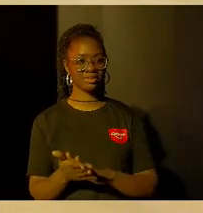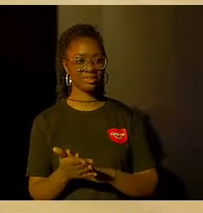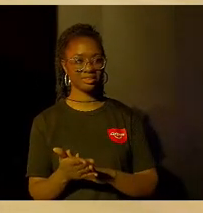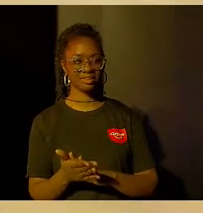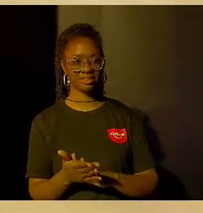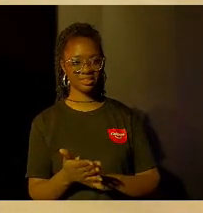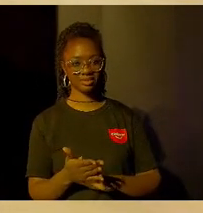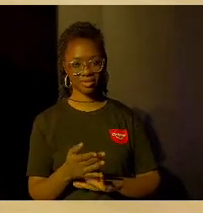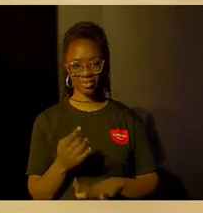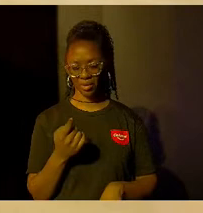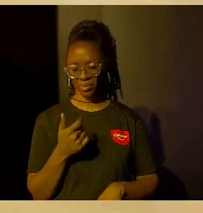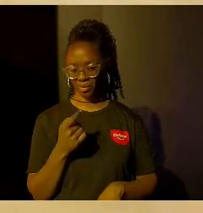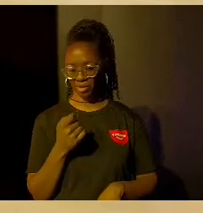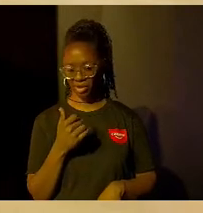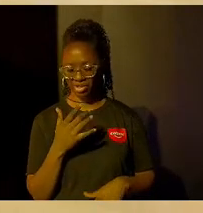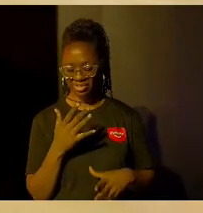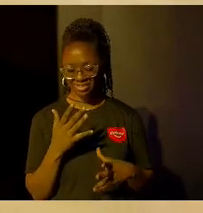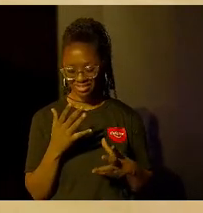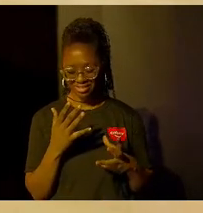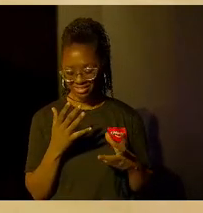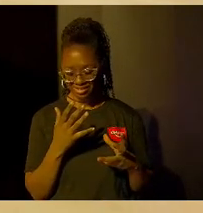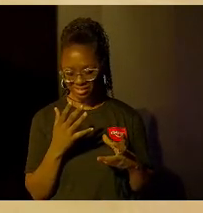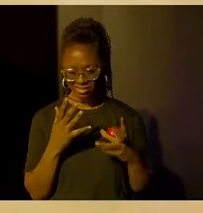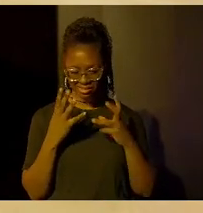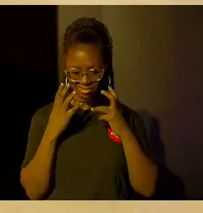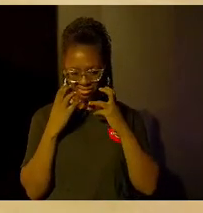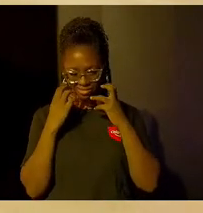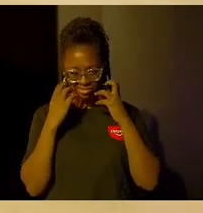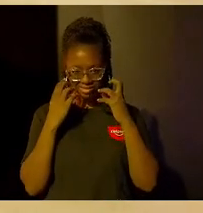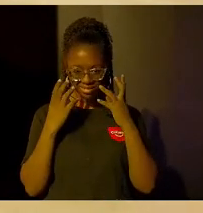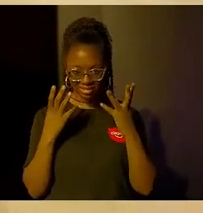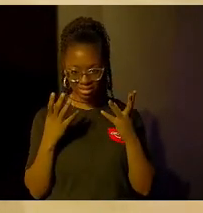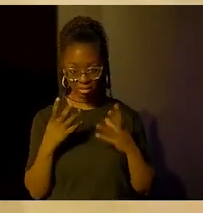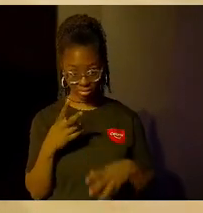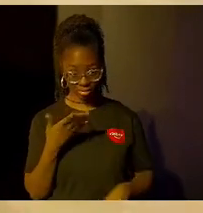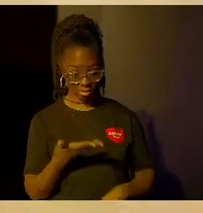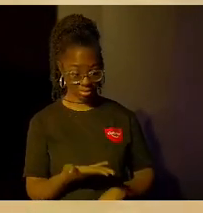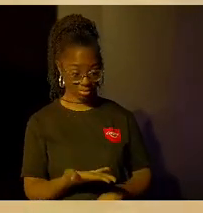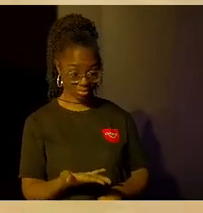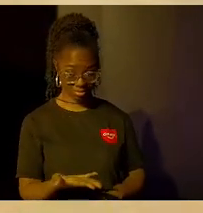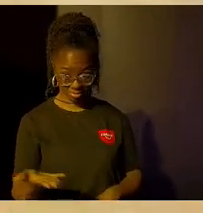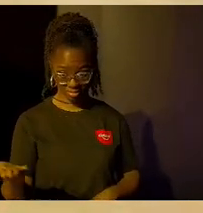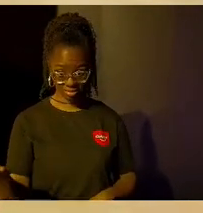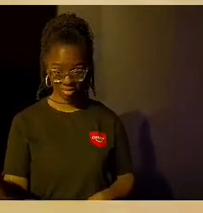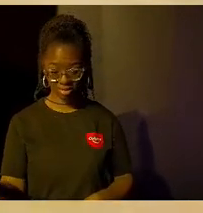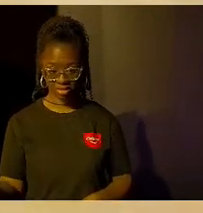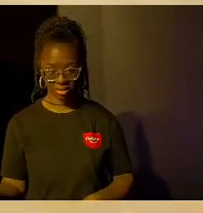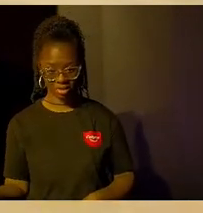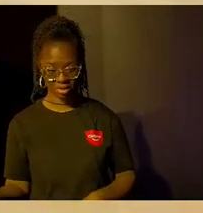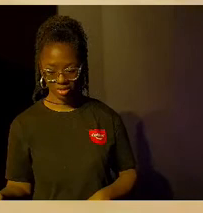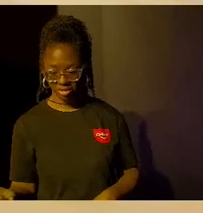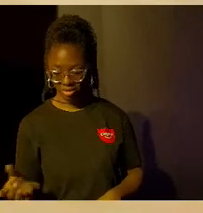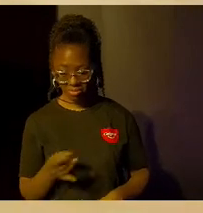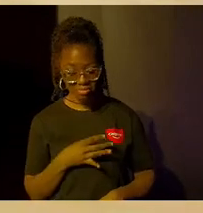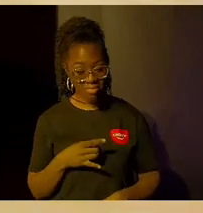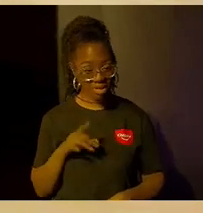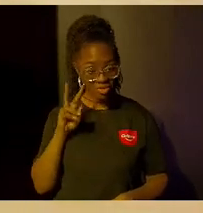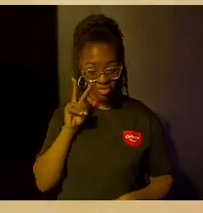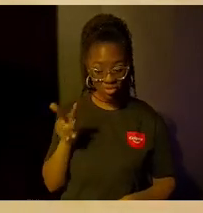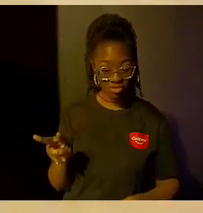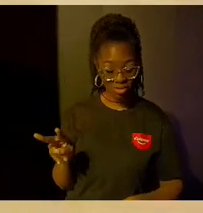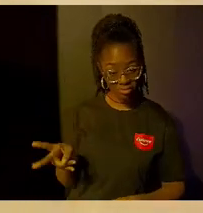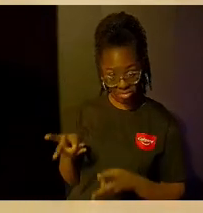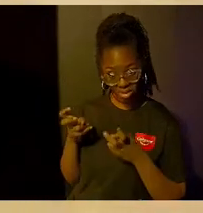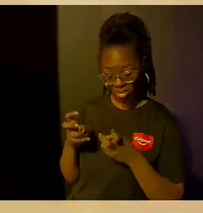Rubra Então olha olha pode ver olha olha olha sem medo de olhar pode viver